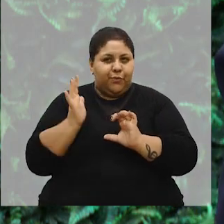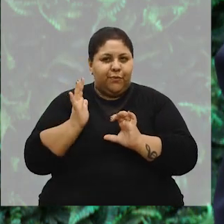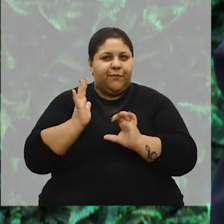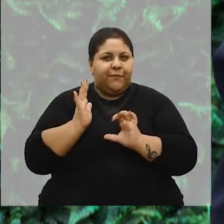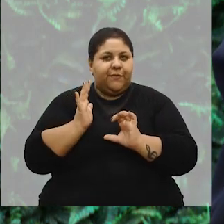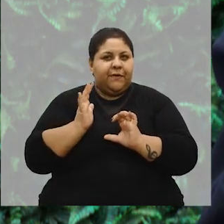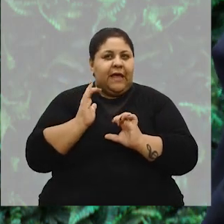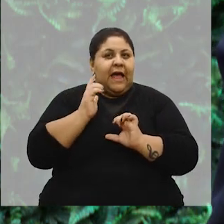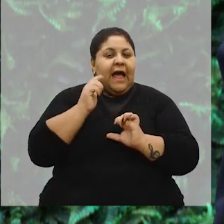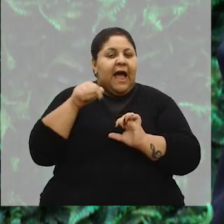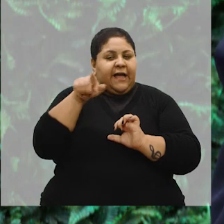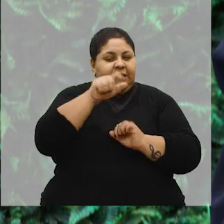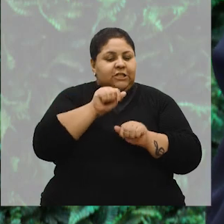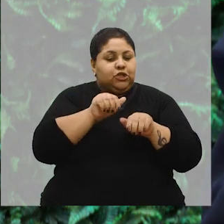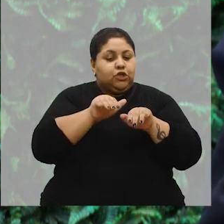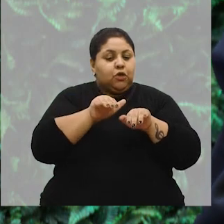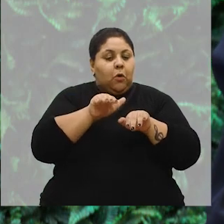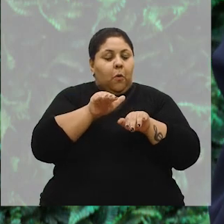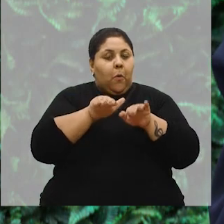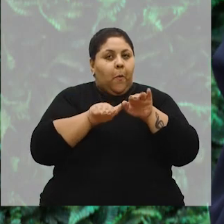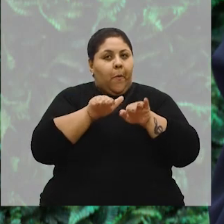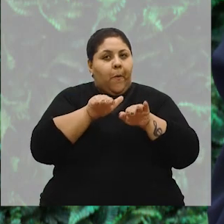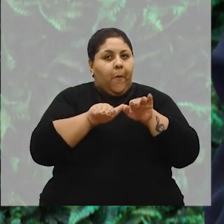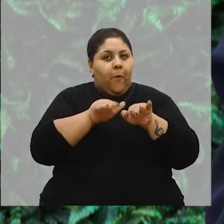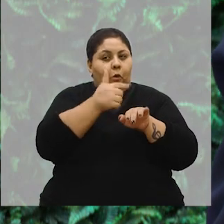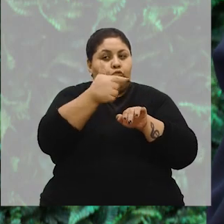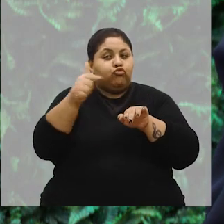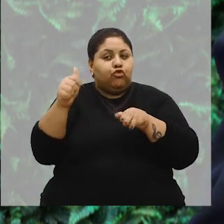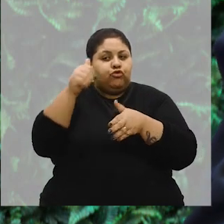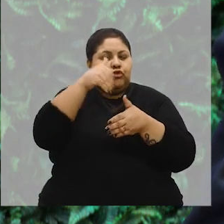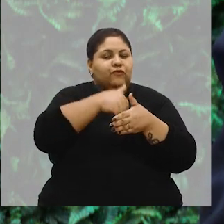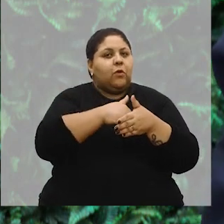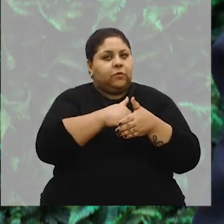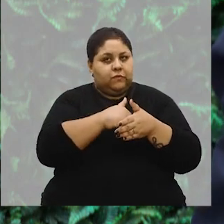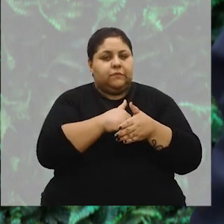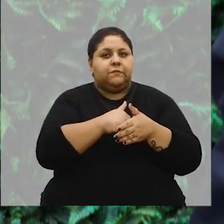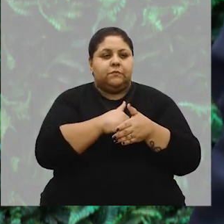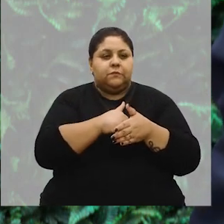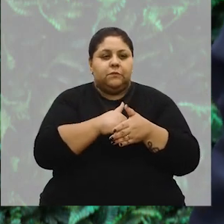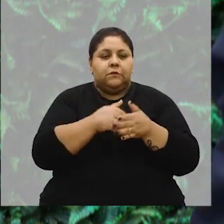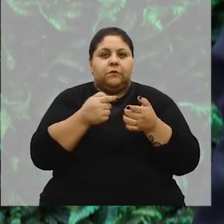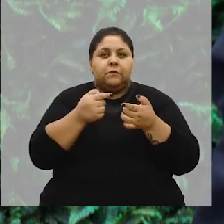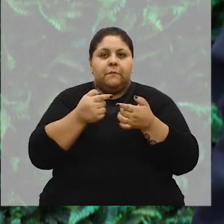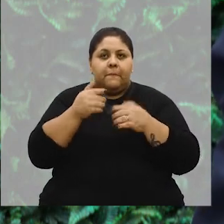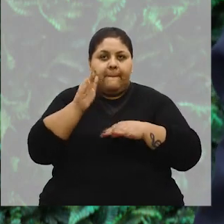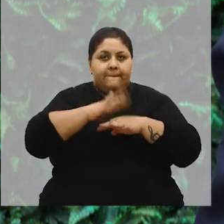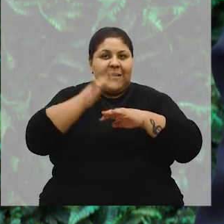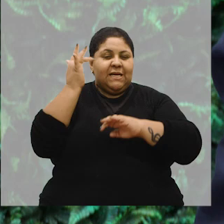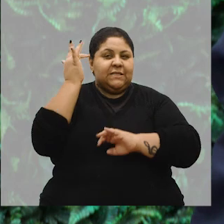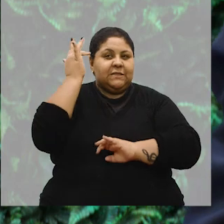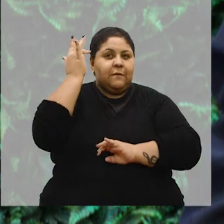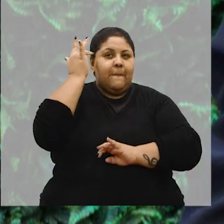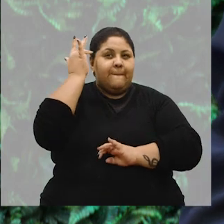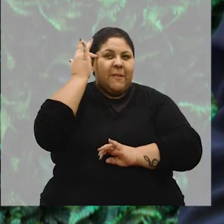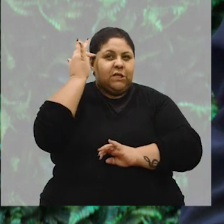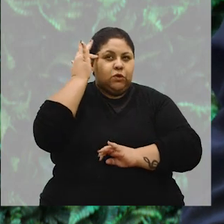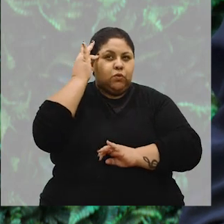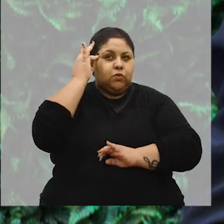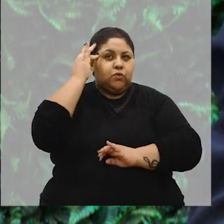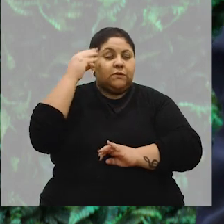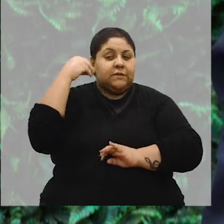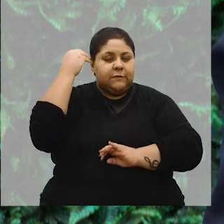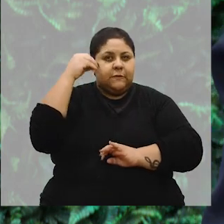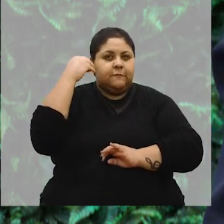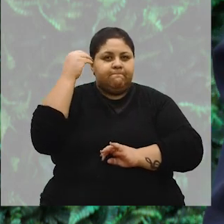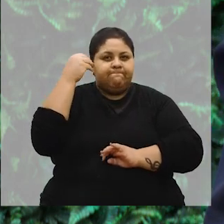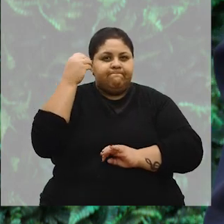gente compensa com aqueles outros votos mais maduros e mais experientes,